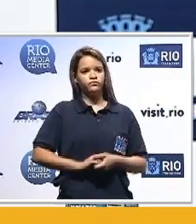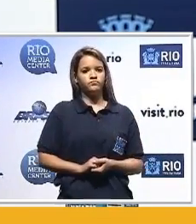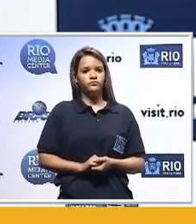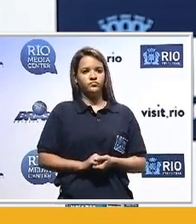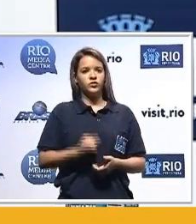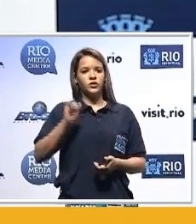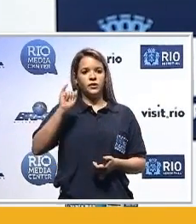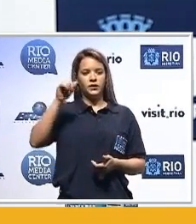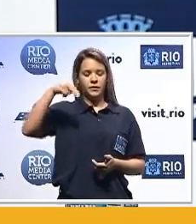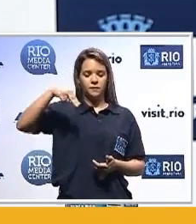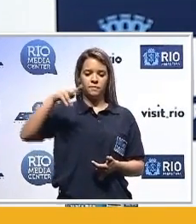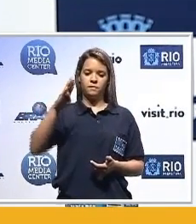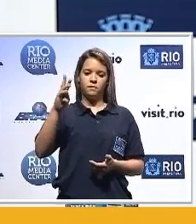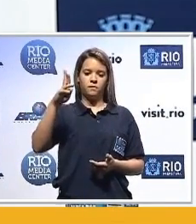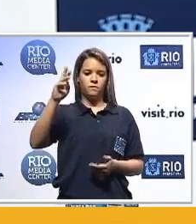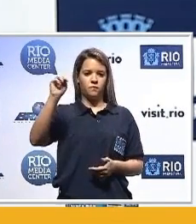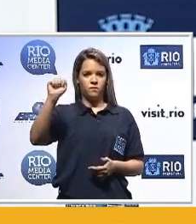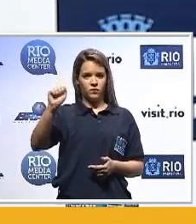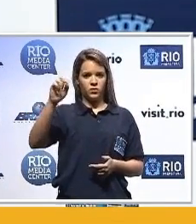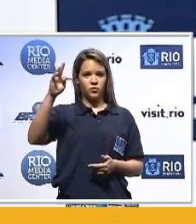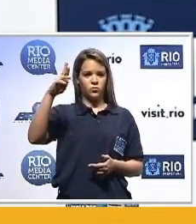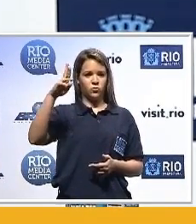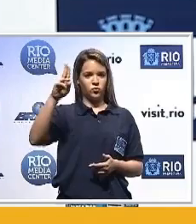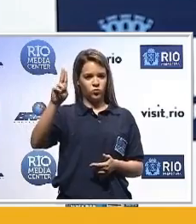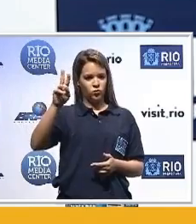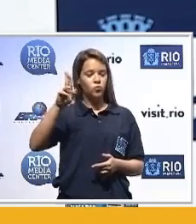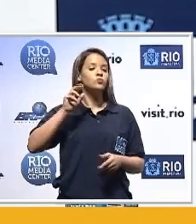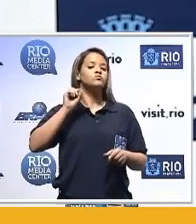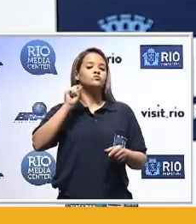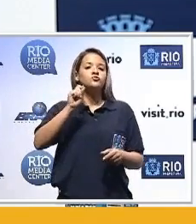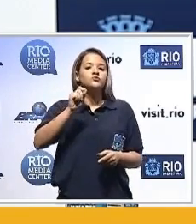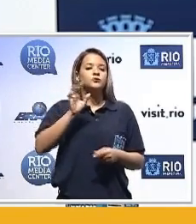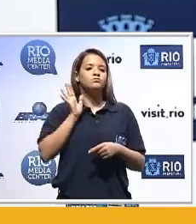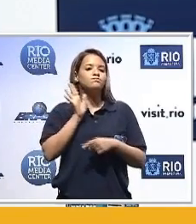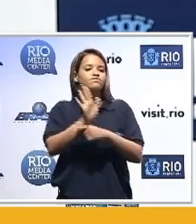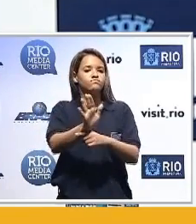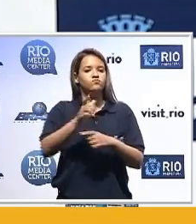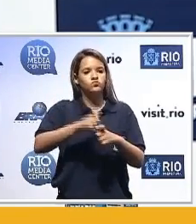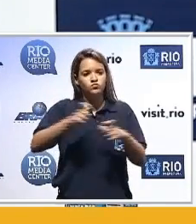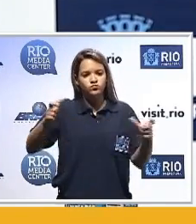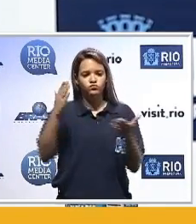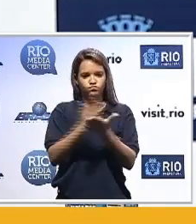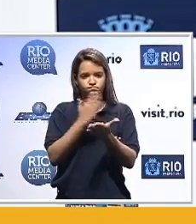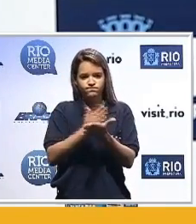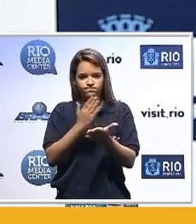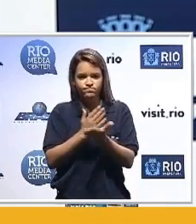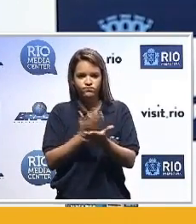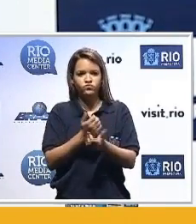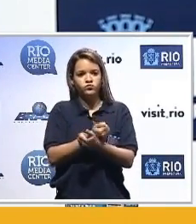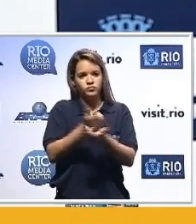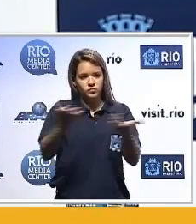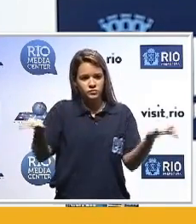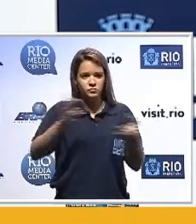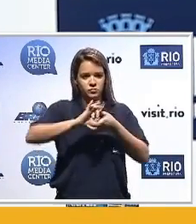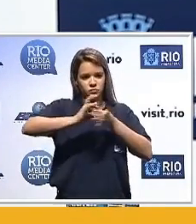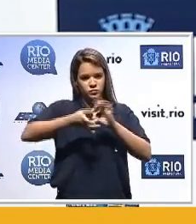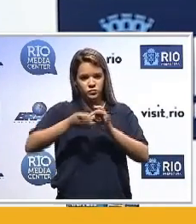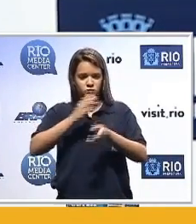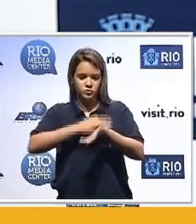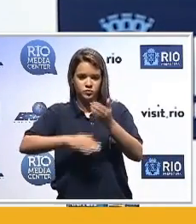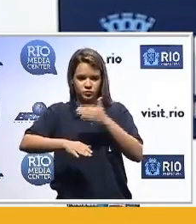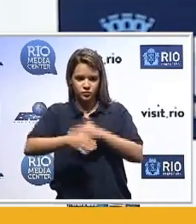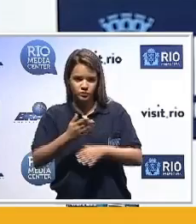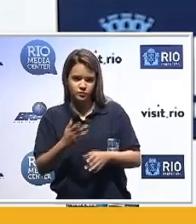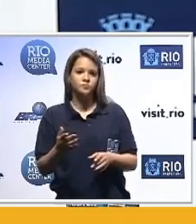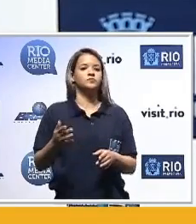o Ministério lançaram agora esse guia. Eu acho que esse guia também no momento nosso de Olimpíadas, de Paralímpicos, também